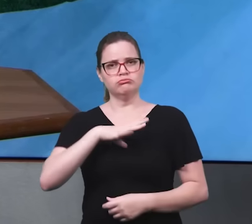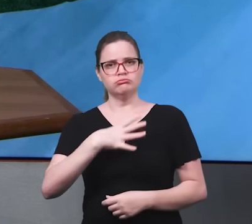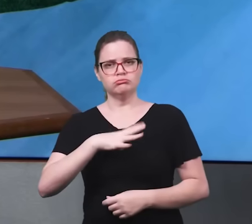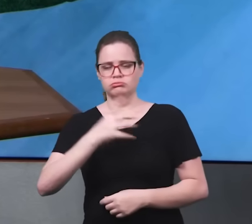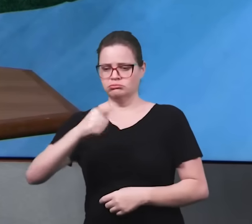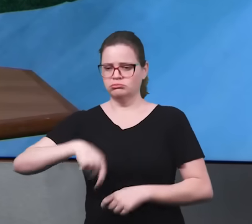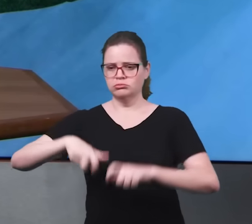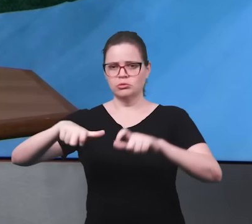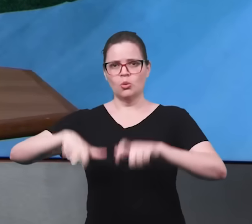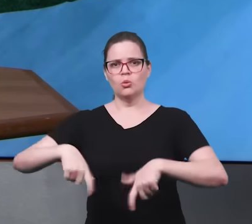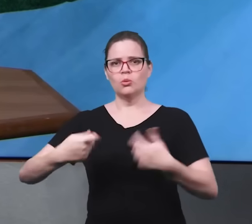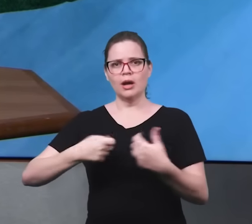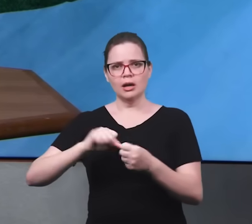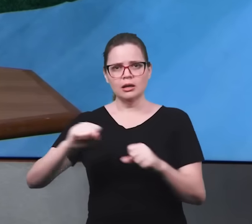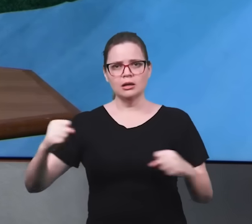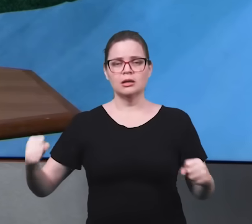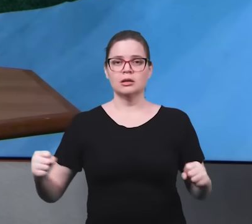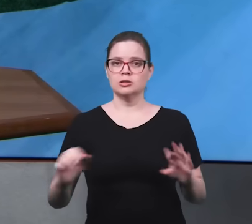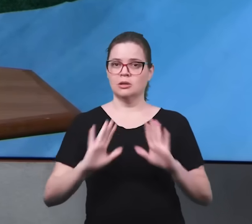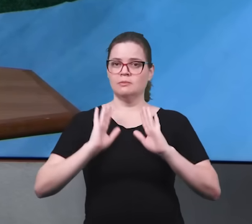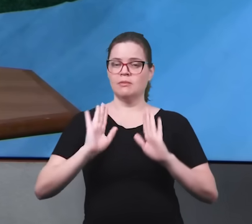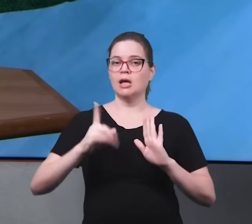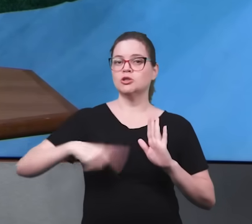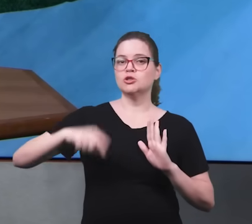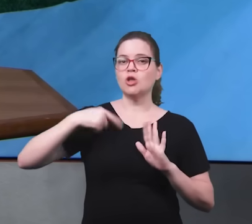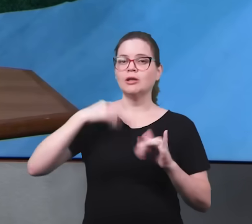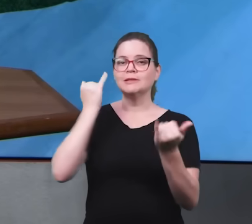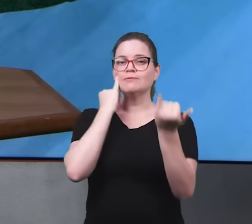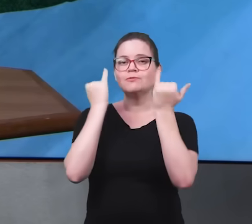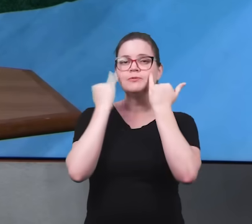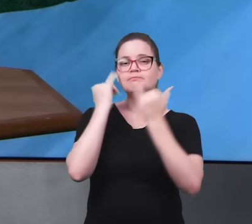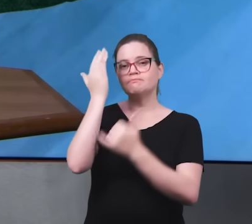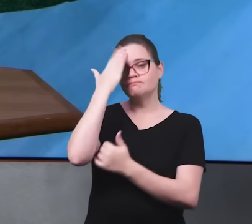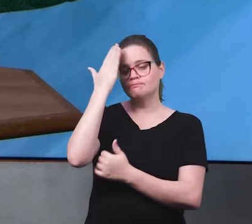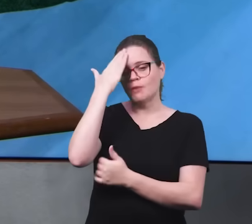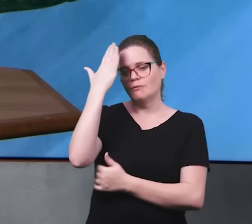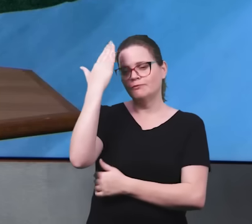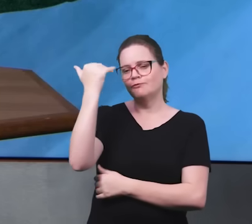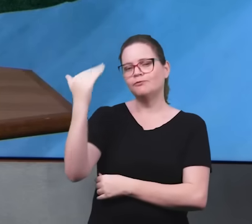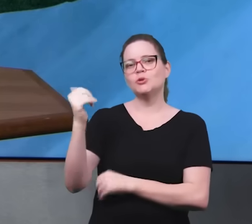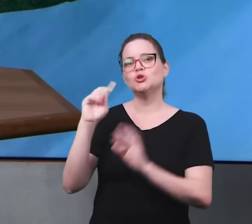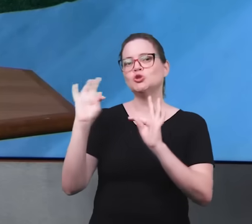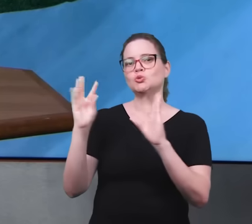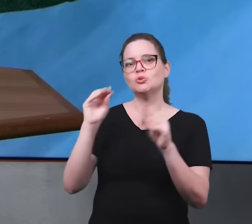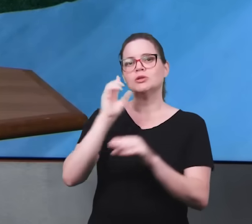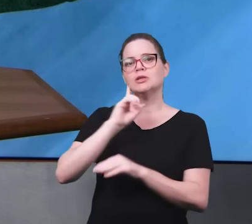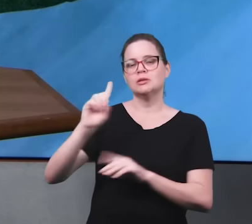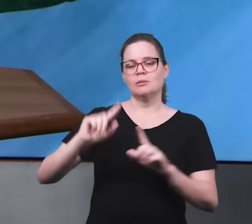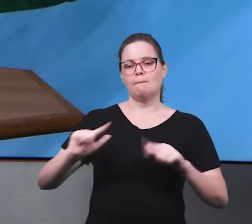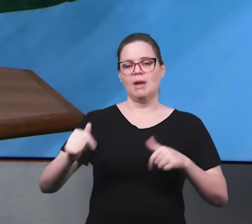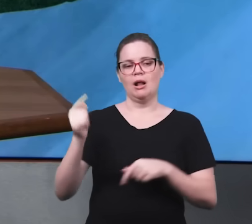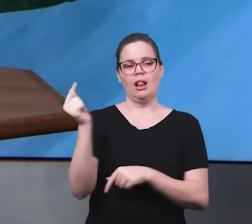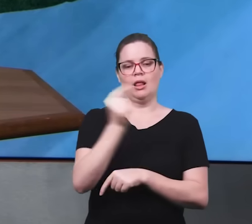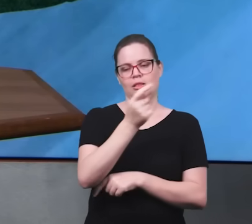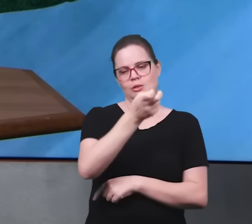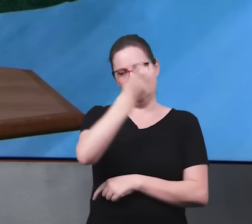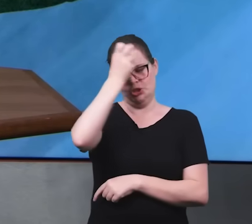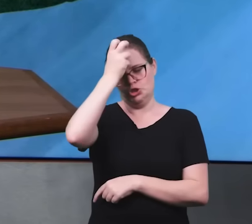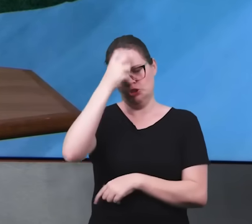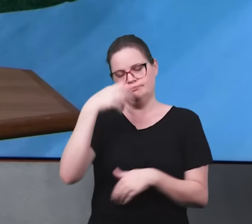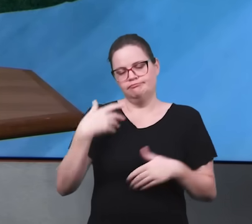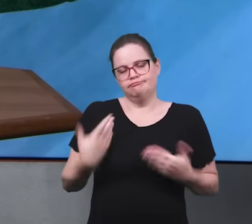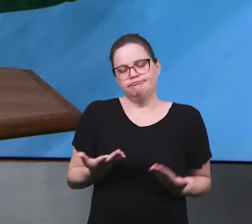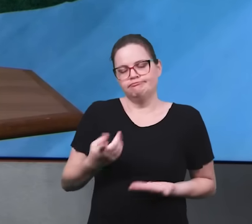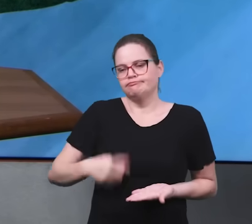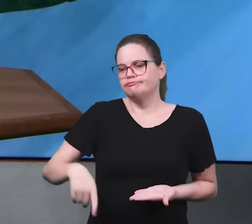cidade é uma das maiores, mas nós ouvimos a fama e tudo que Deus fez no Egito. E nós